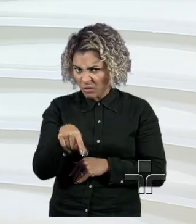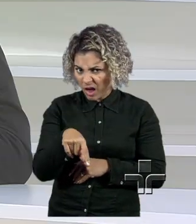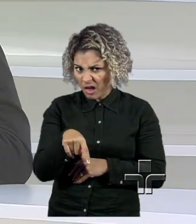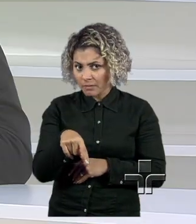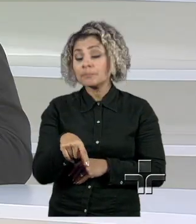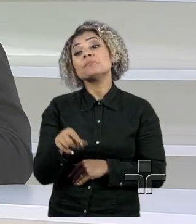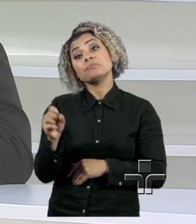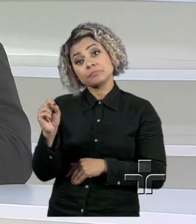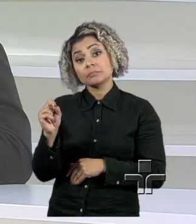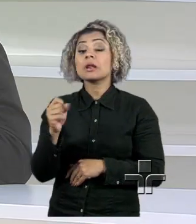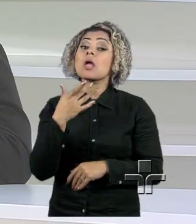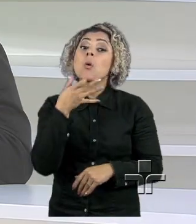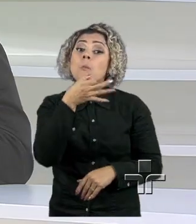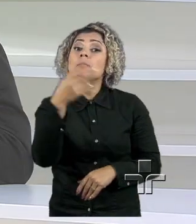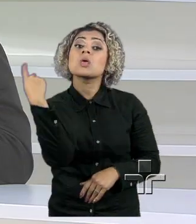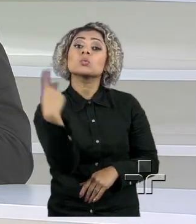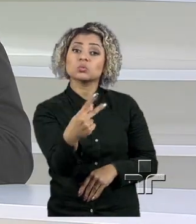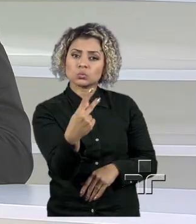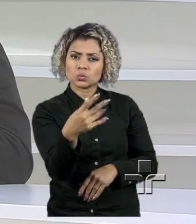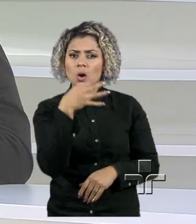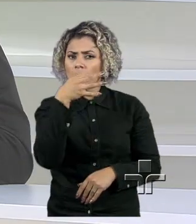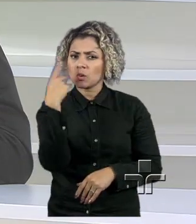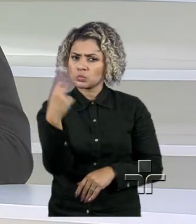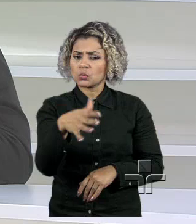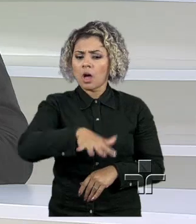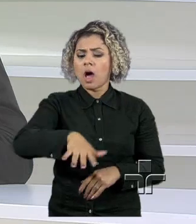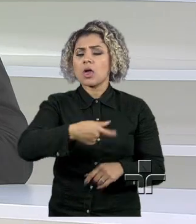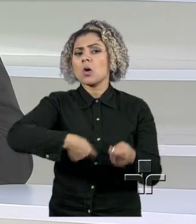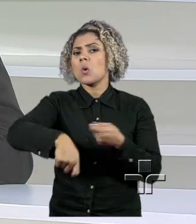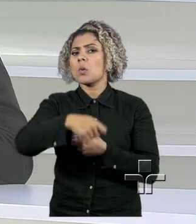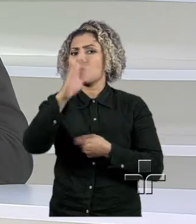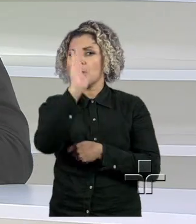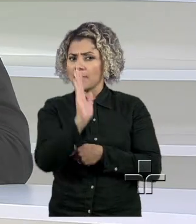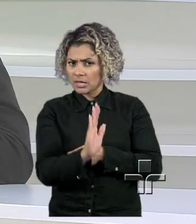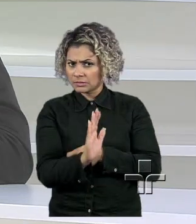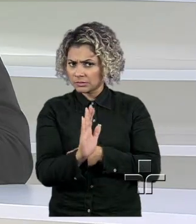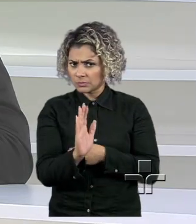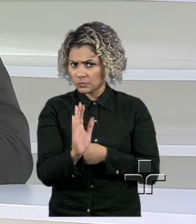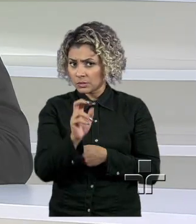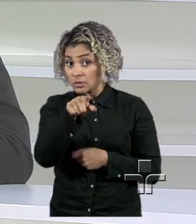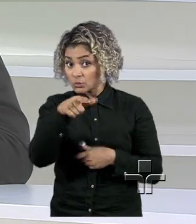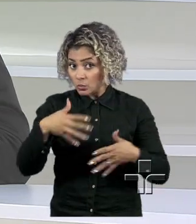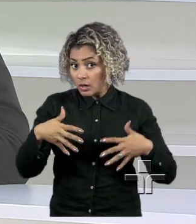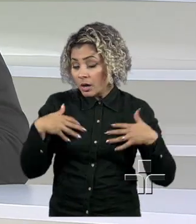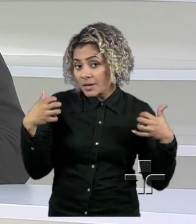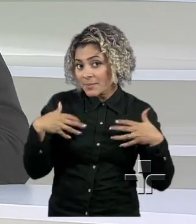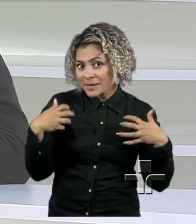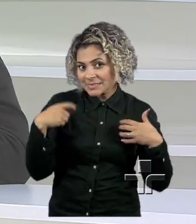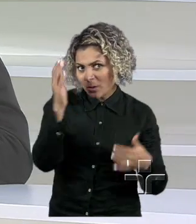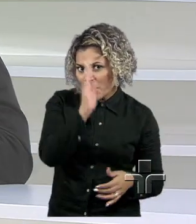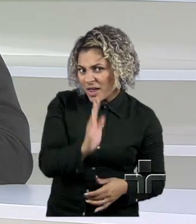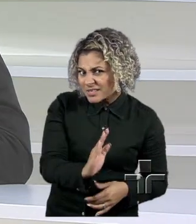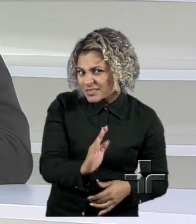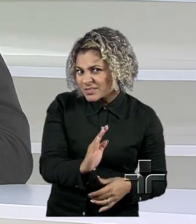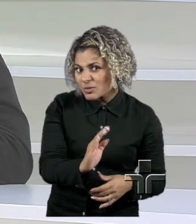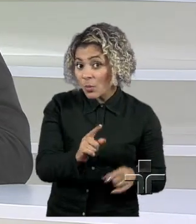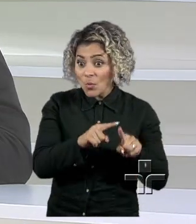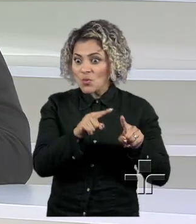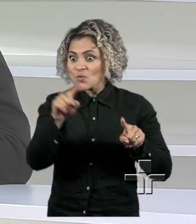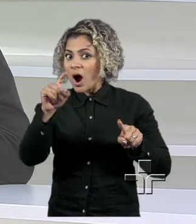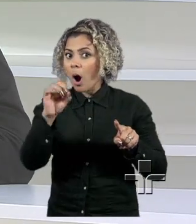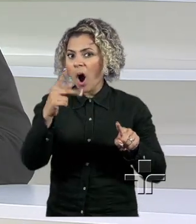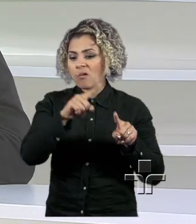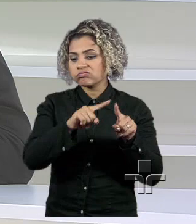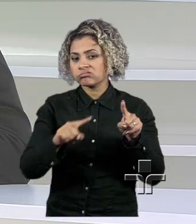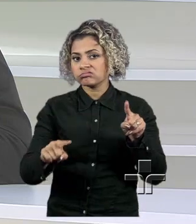E eu queria ouvir a sua opinião sobre economia brasileira hoje e se a sua empolgação com o Brasil subiu ou desceu